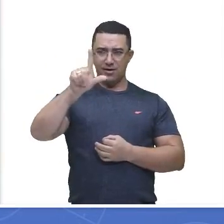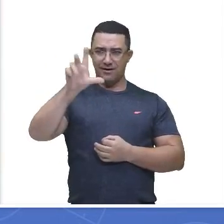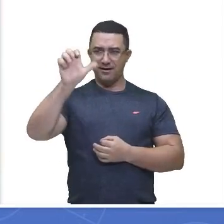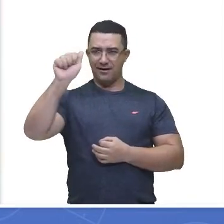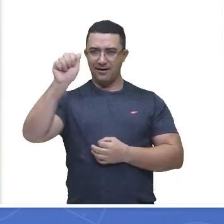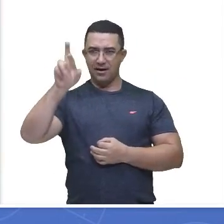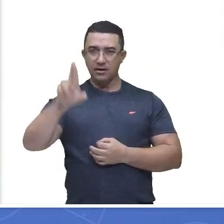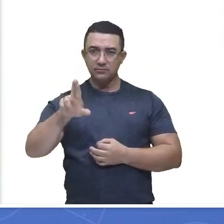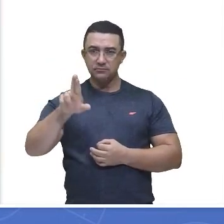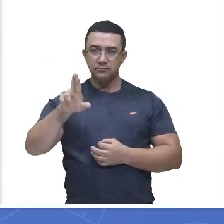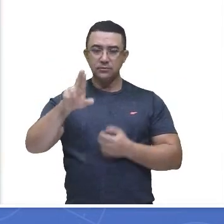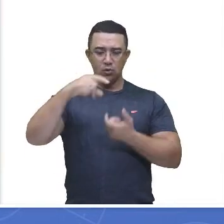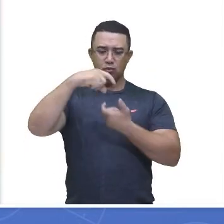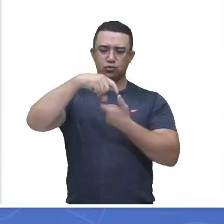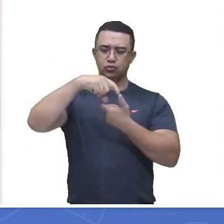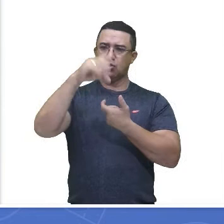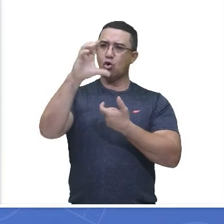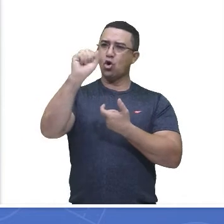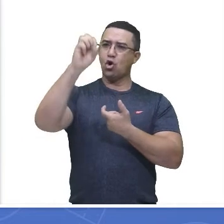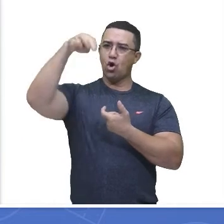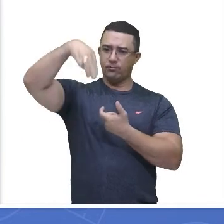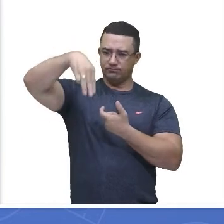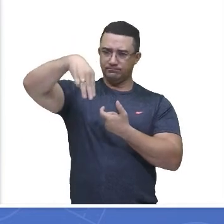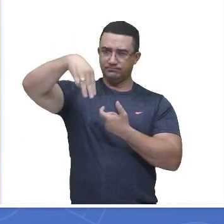até a letra M.